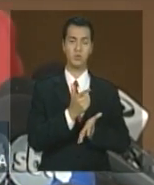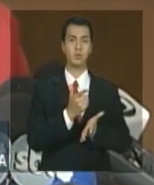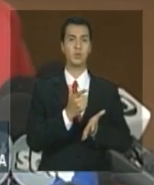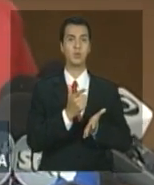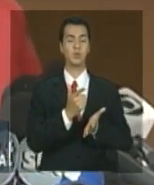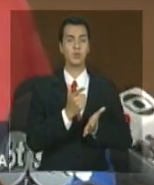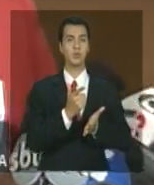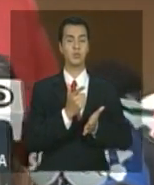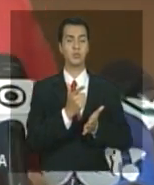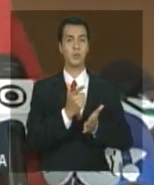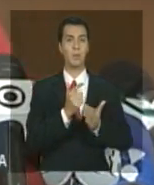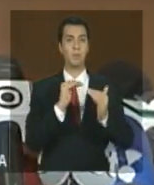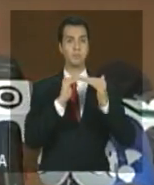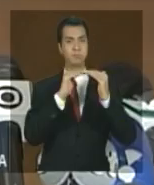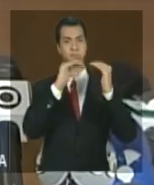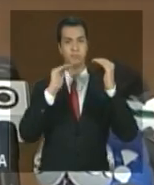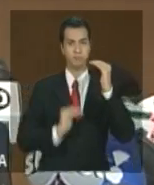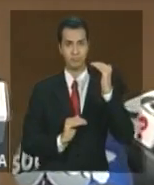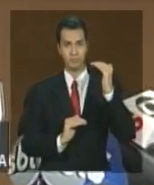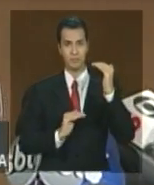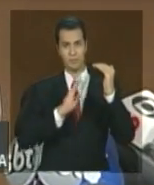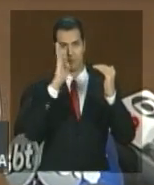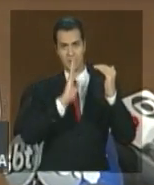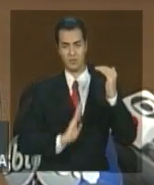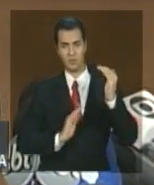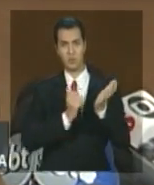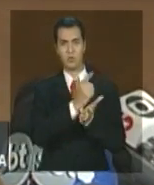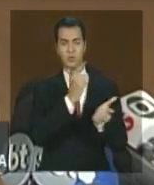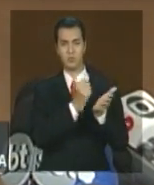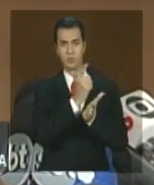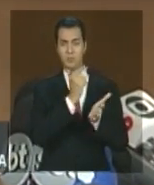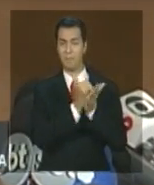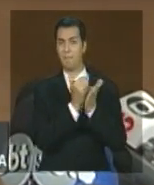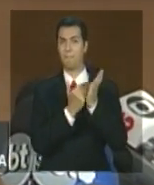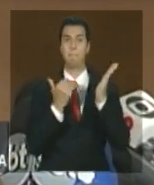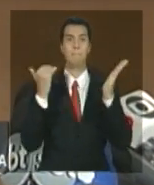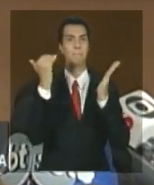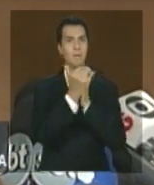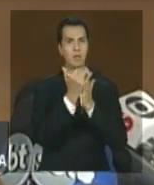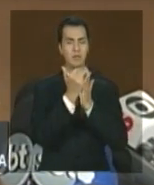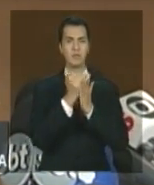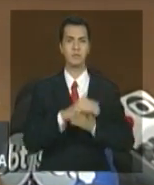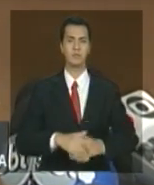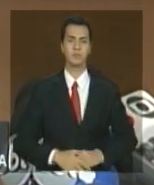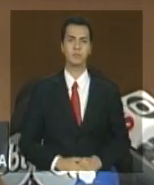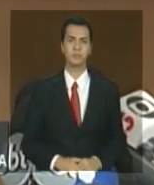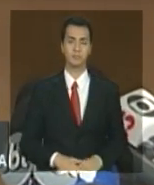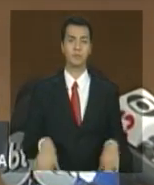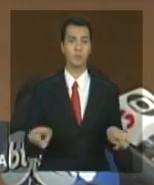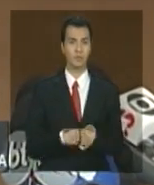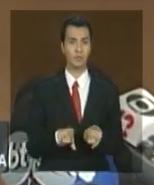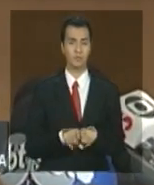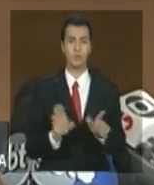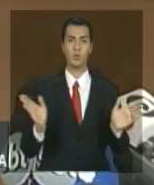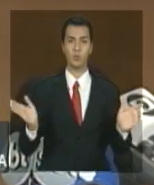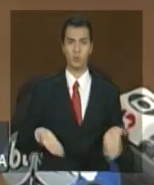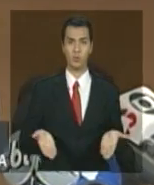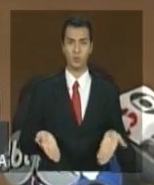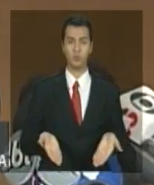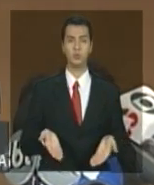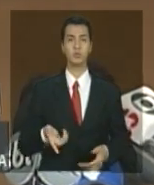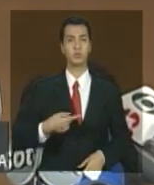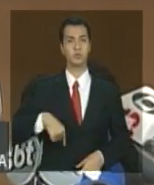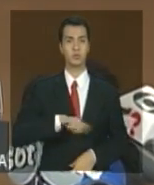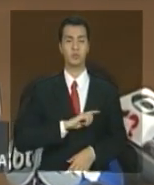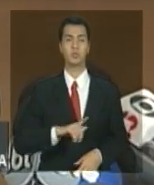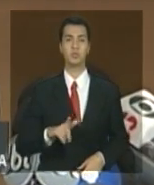positivo para os Estados Unidos e negativo para o Brasil. Além disso, nós somos hoje o sétimo maior